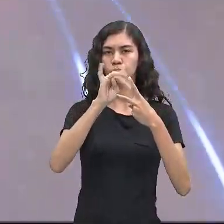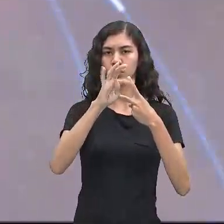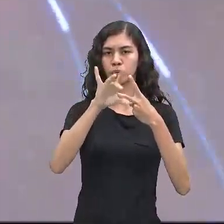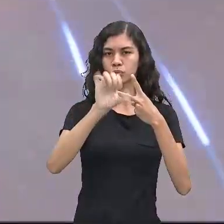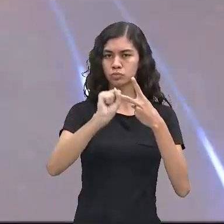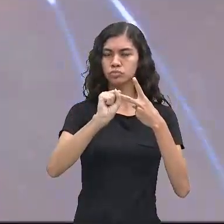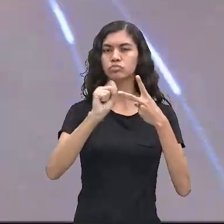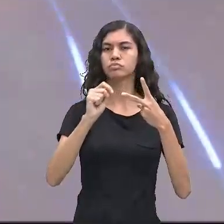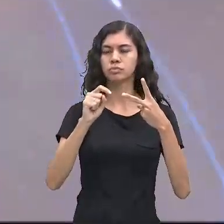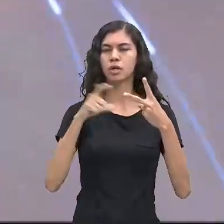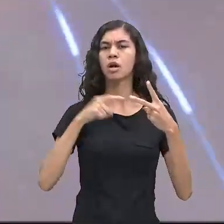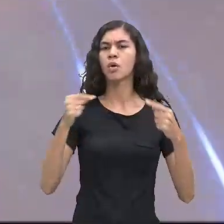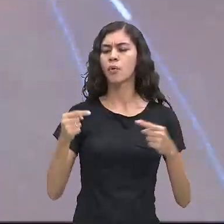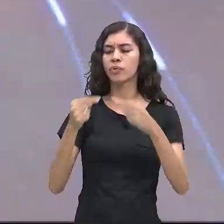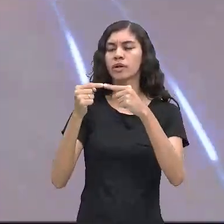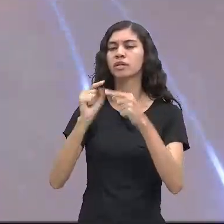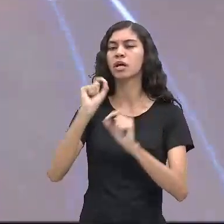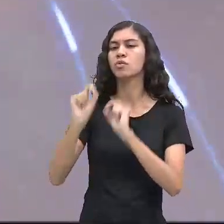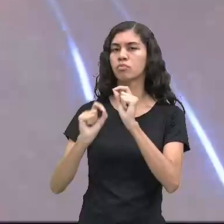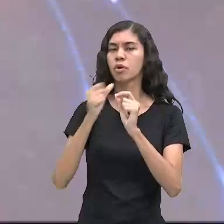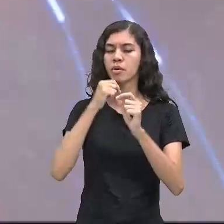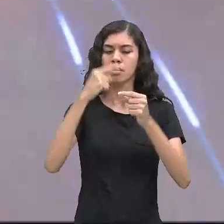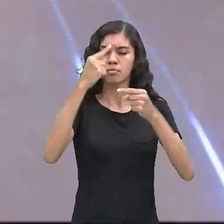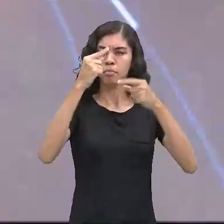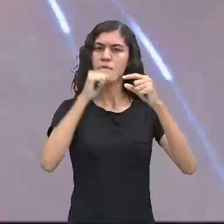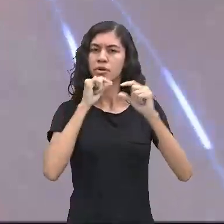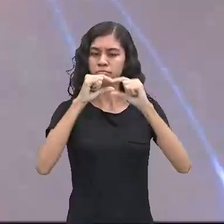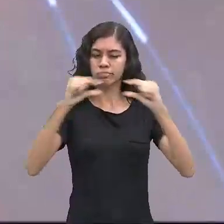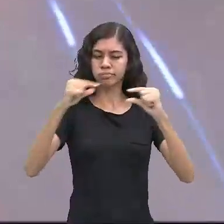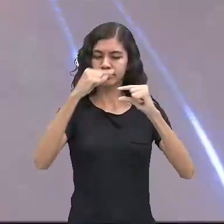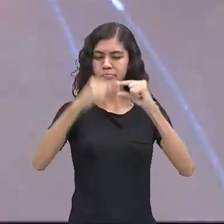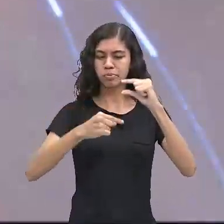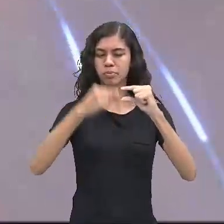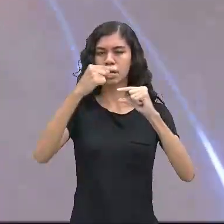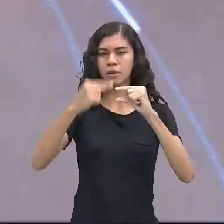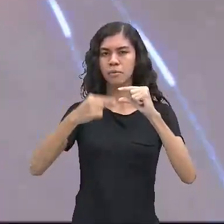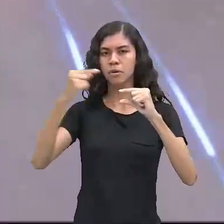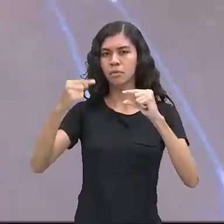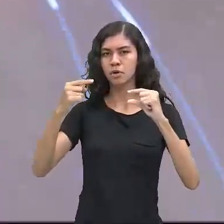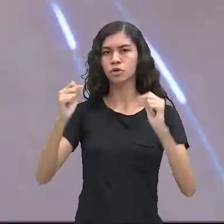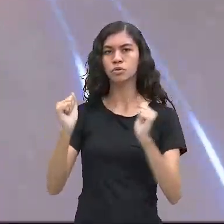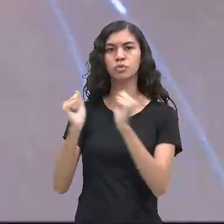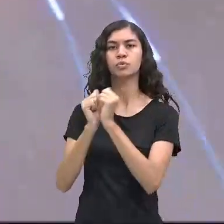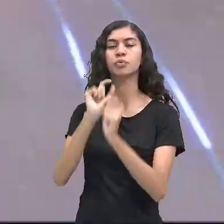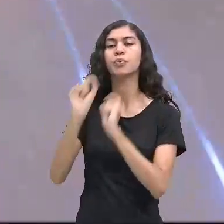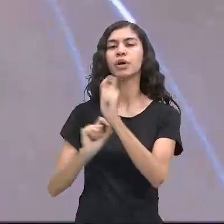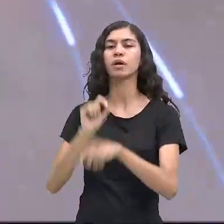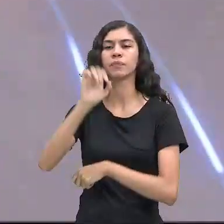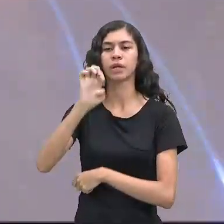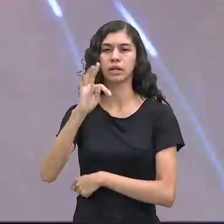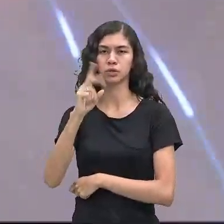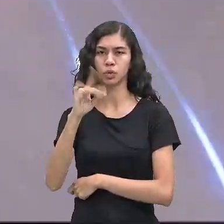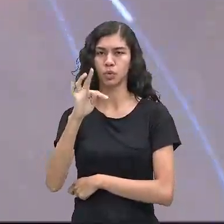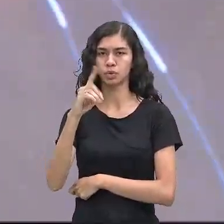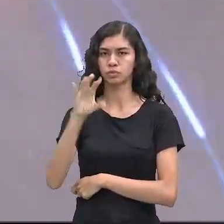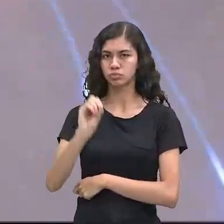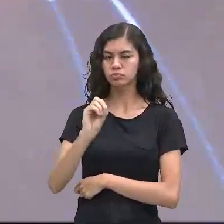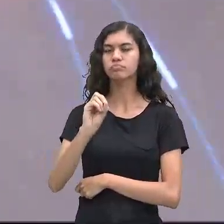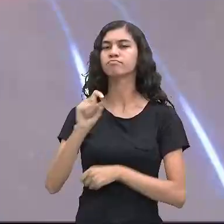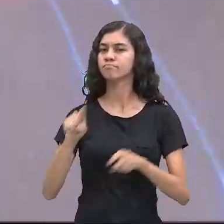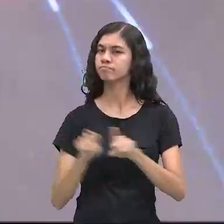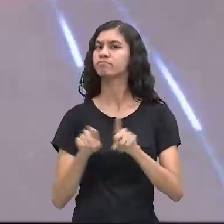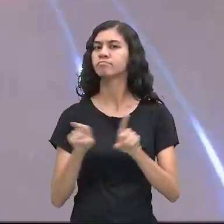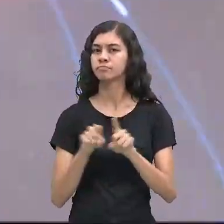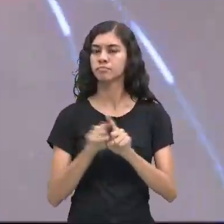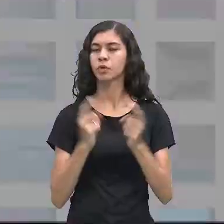são conectados por um fio. Além dos eletrodos, a gente também tem um eletrólito, né? E nesses eletrólitos ficam ali